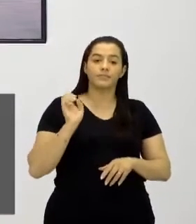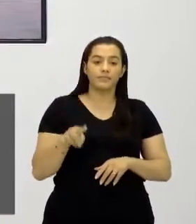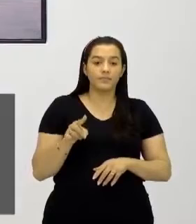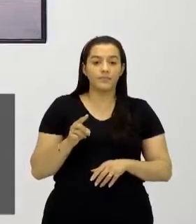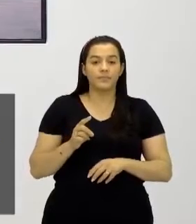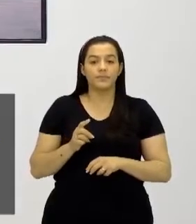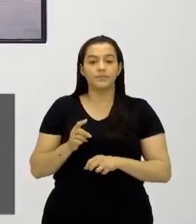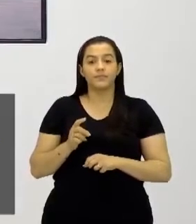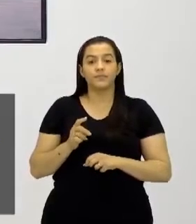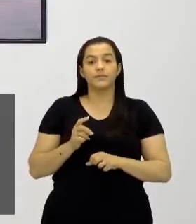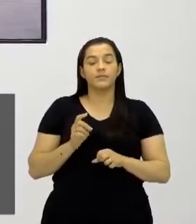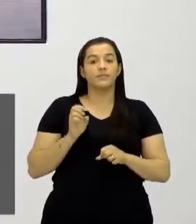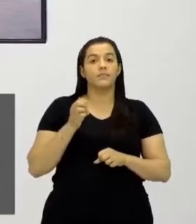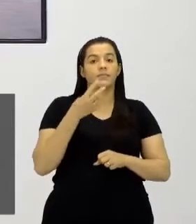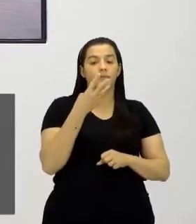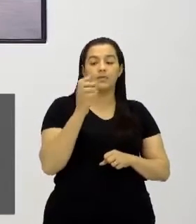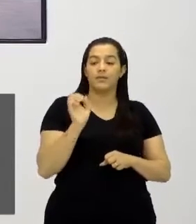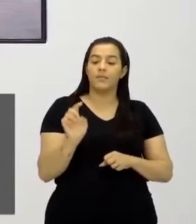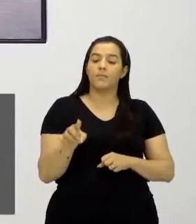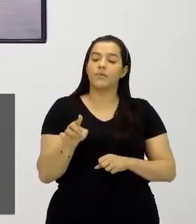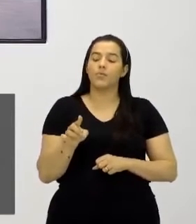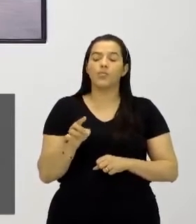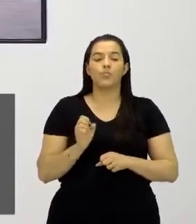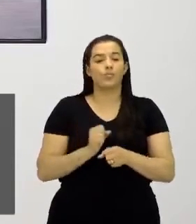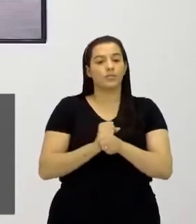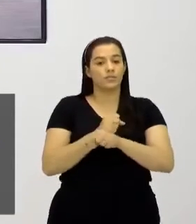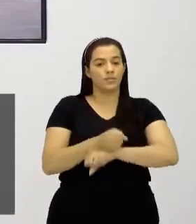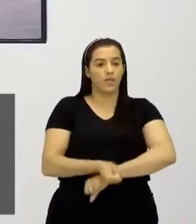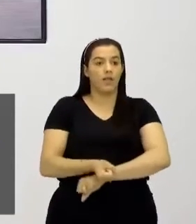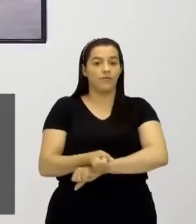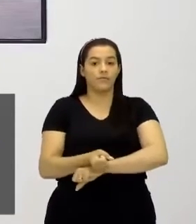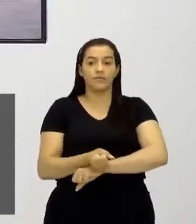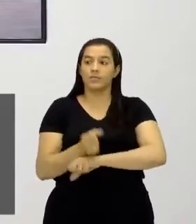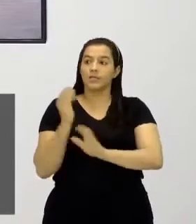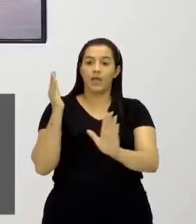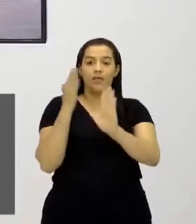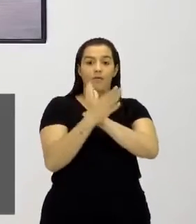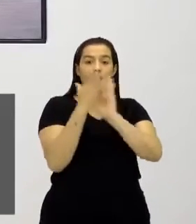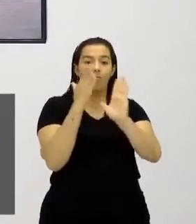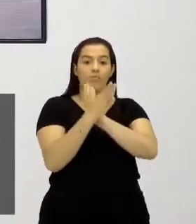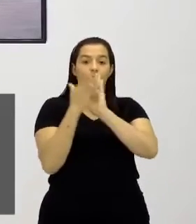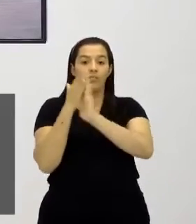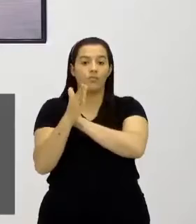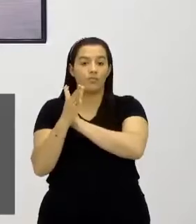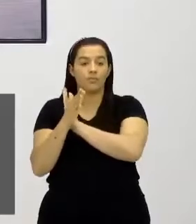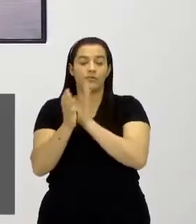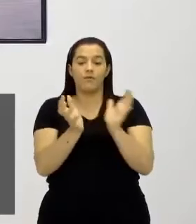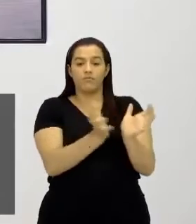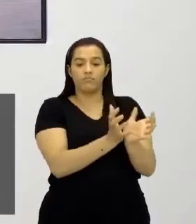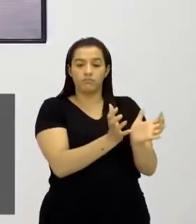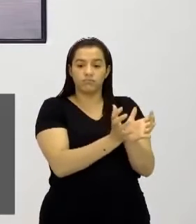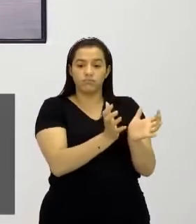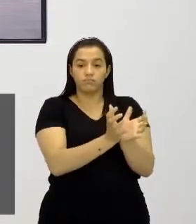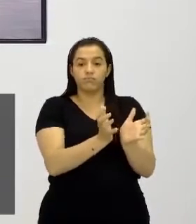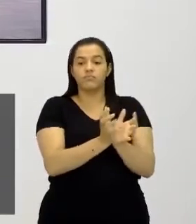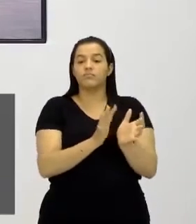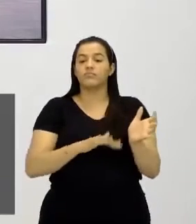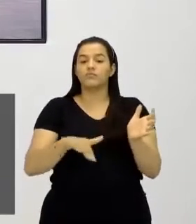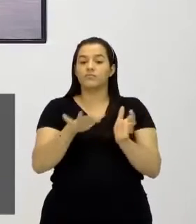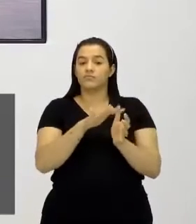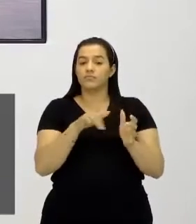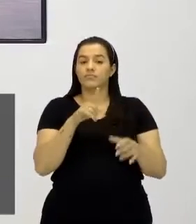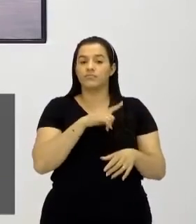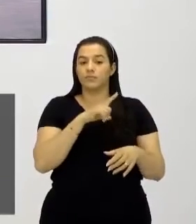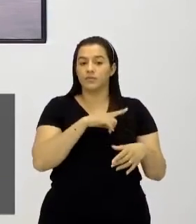escravizados foragidos. Então, percebam que nós temos em várias regiões movimentos de escravizados